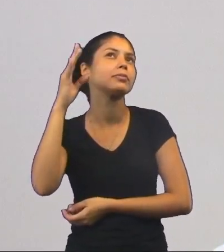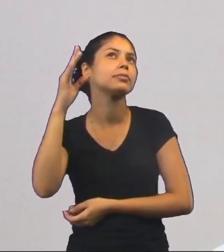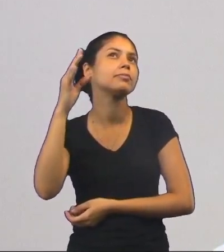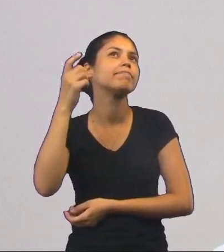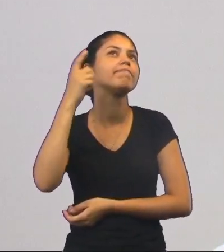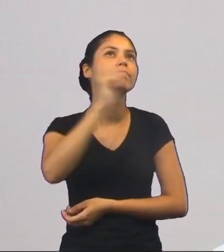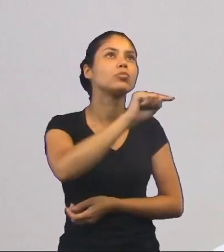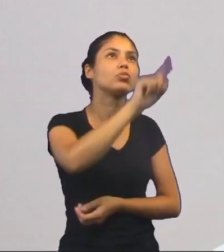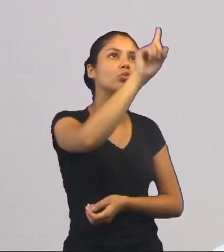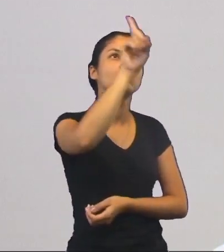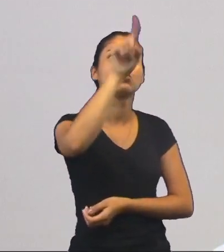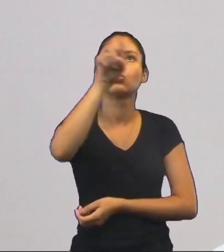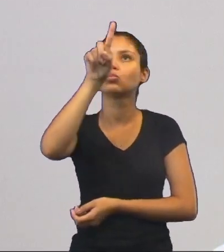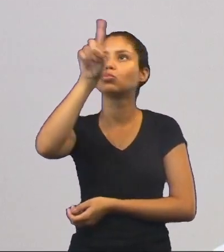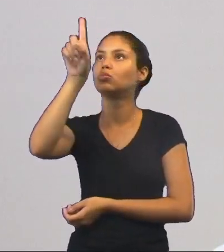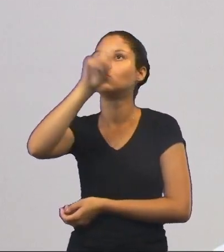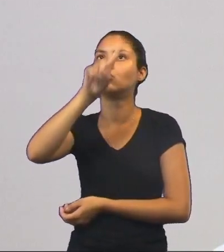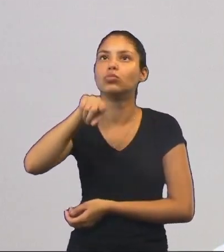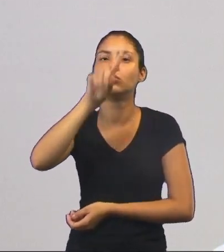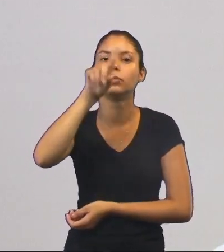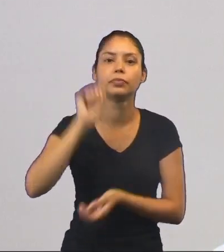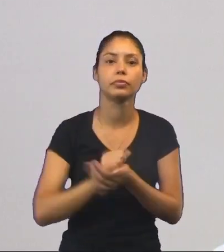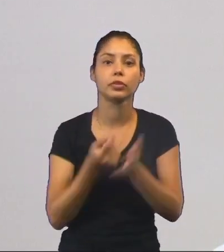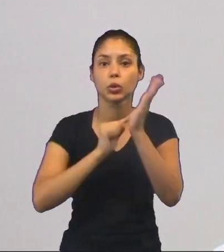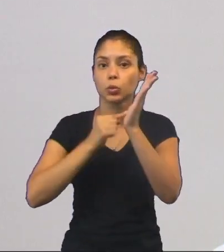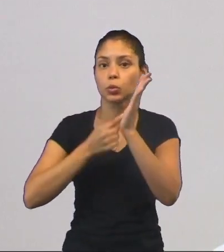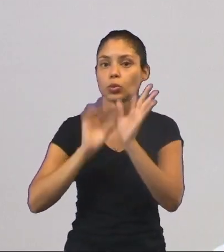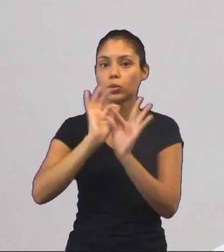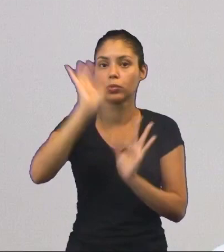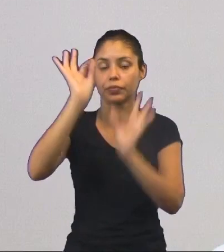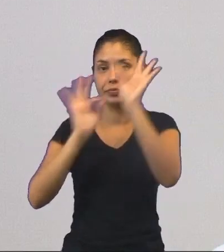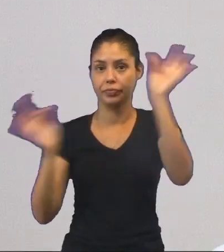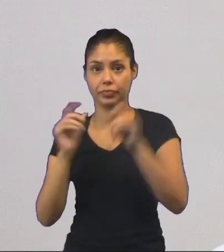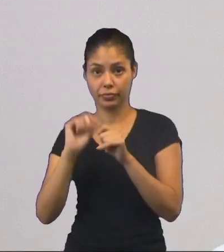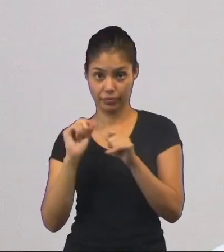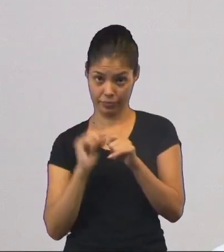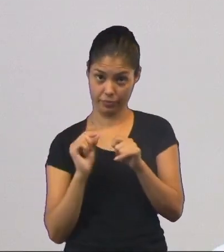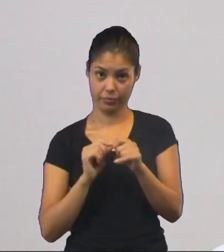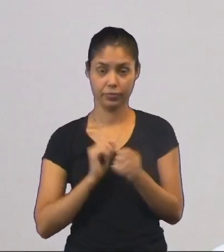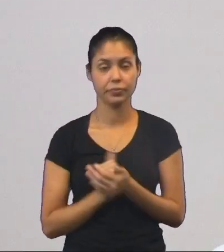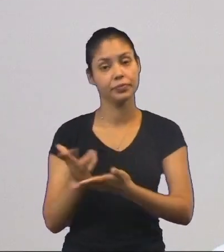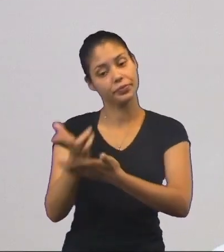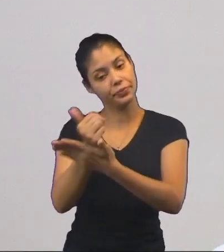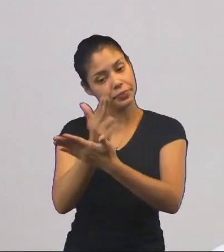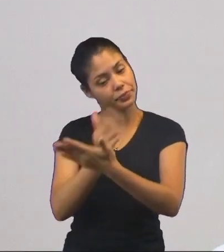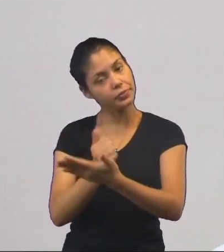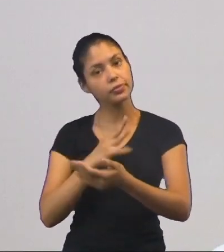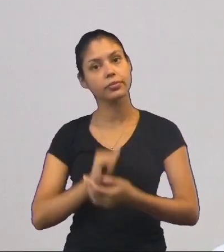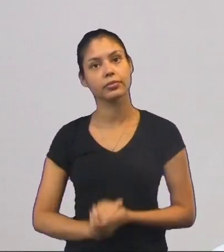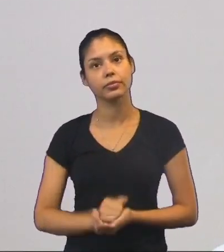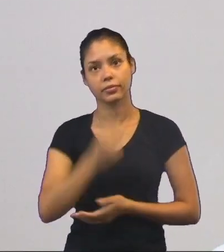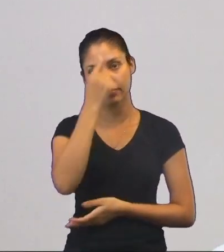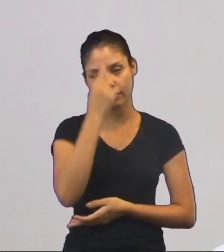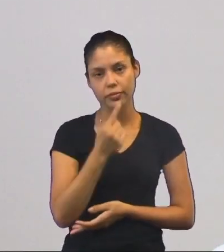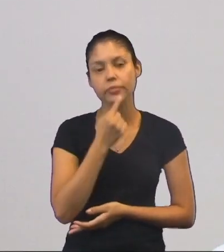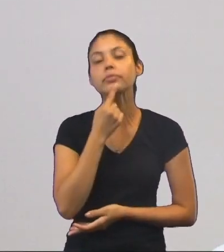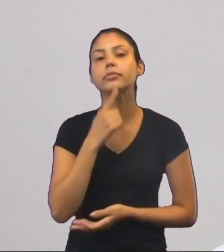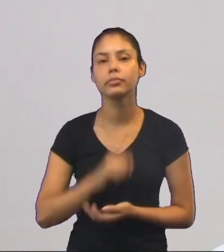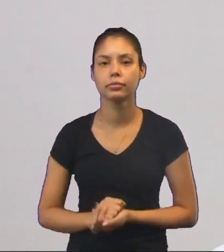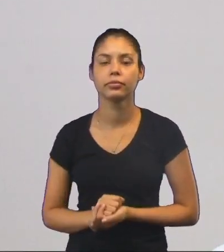e ligando os pontos. Nesses pontinhos que eles iam ligando, eles iam formando os desenhos,